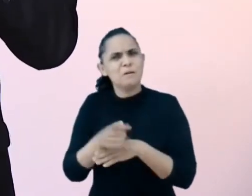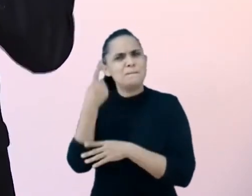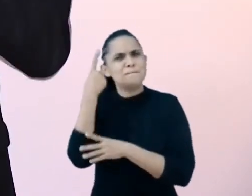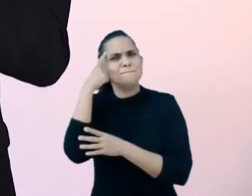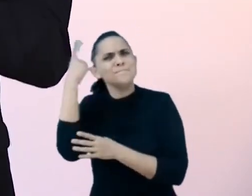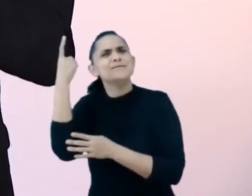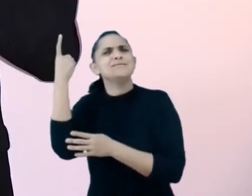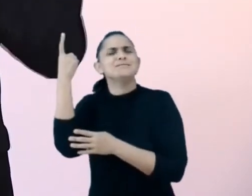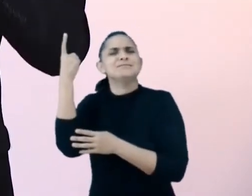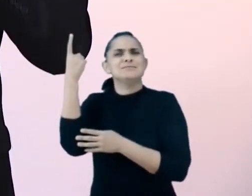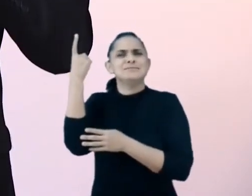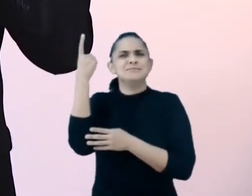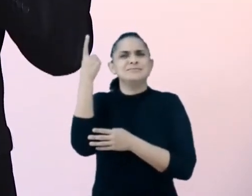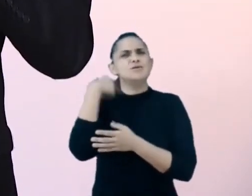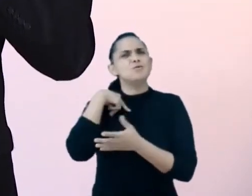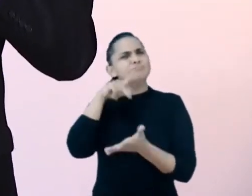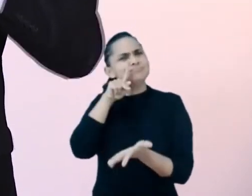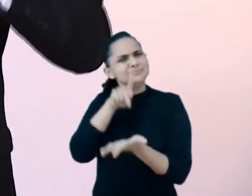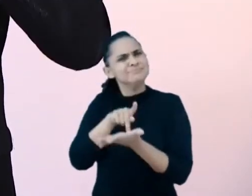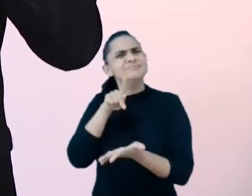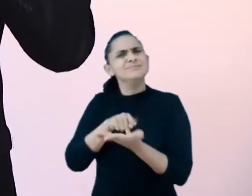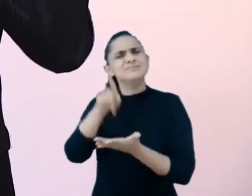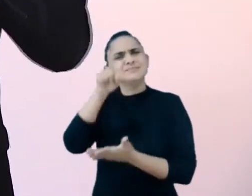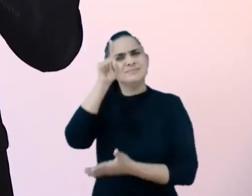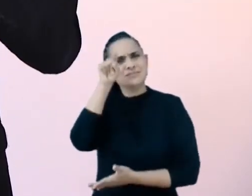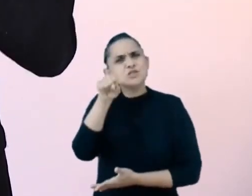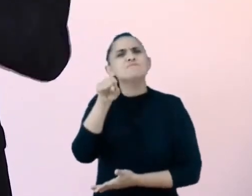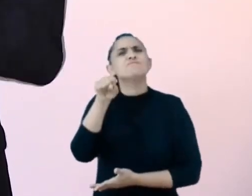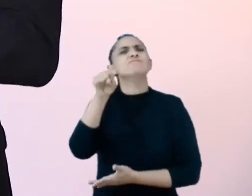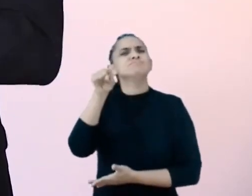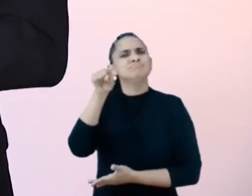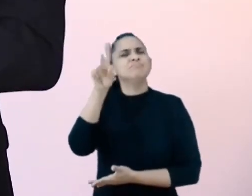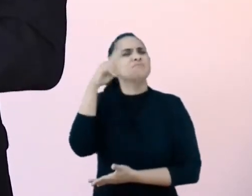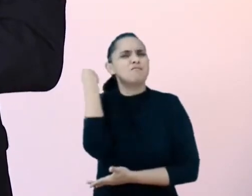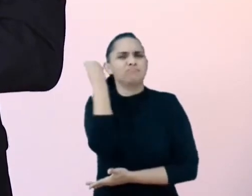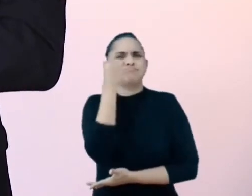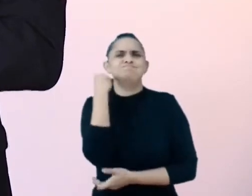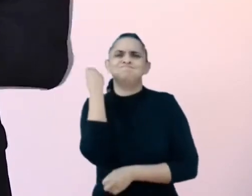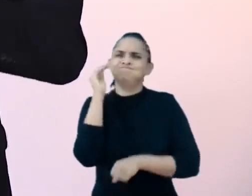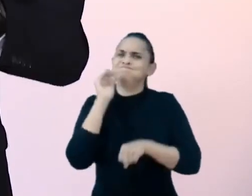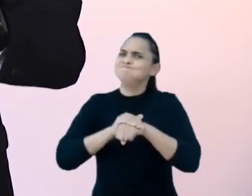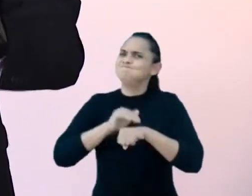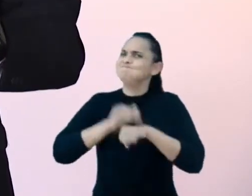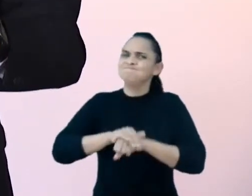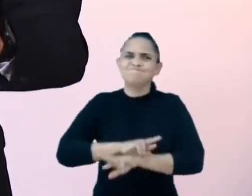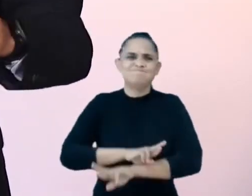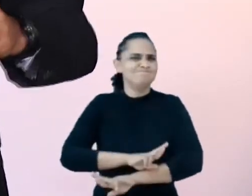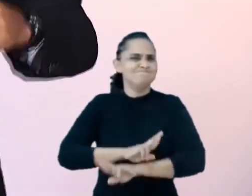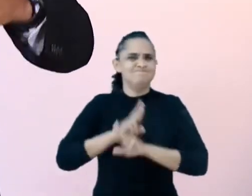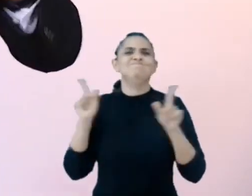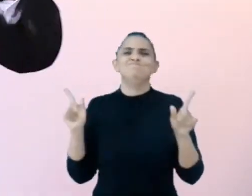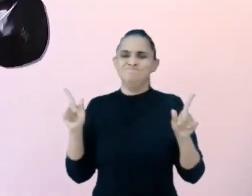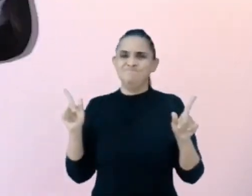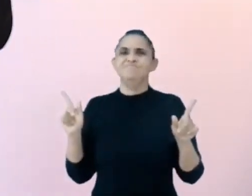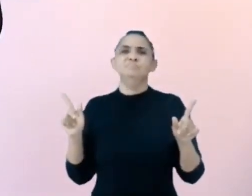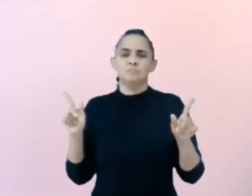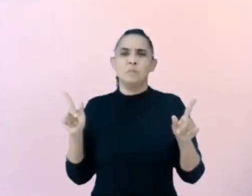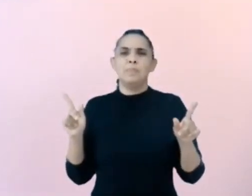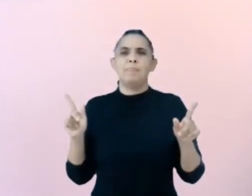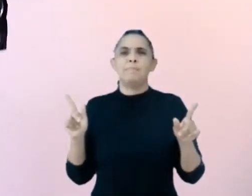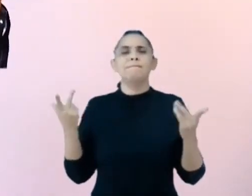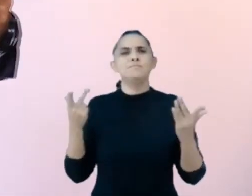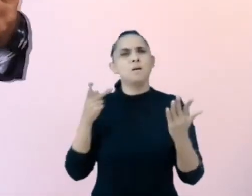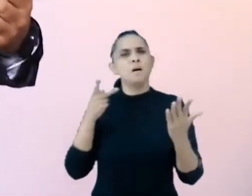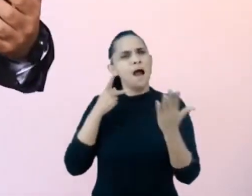eu tenho certeza que você vai fazer uma experiência com Deus. Essa parábola, de uma maneira